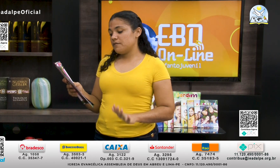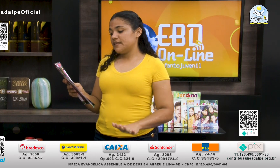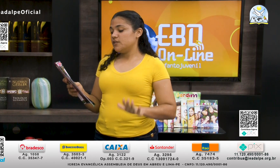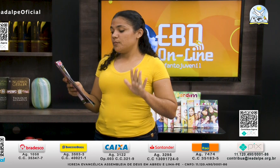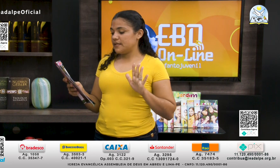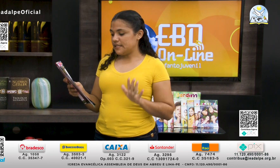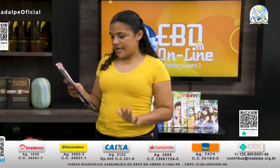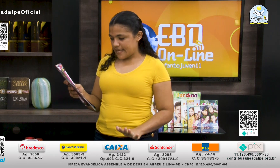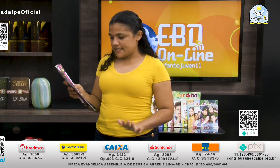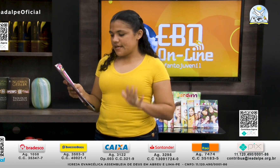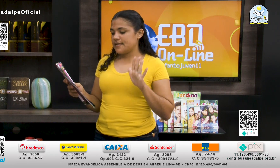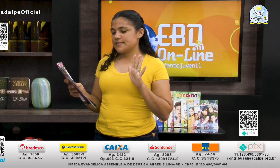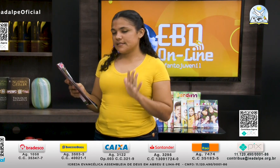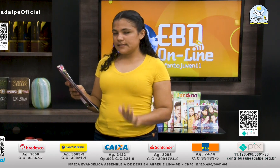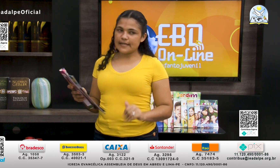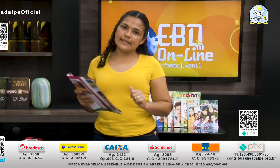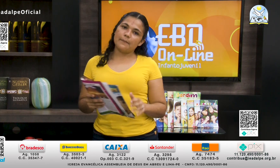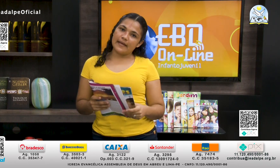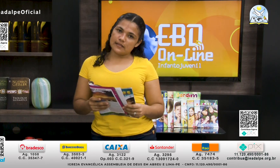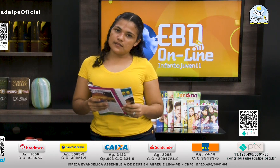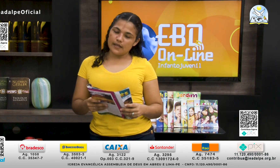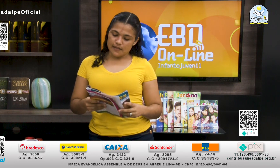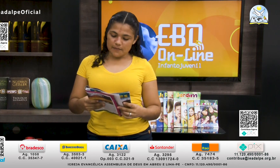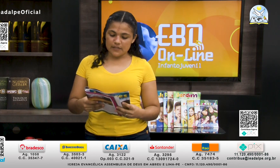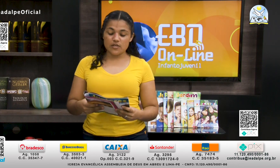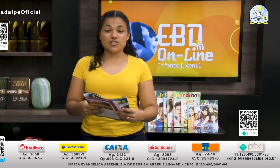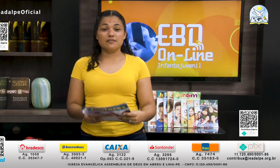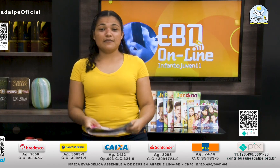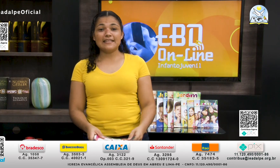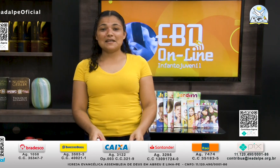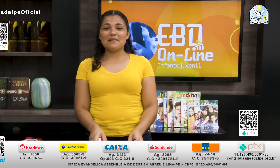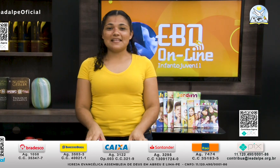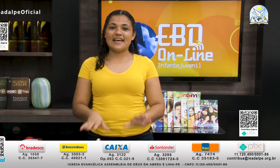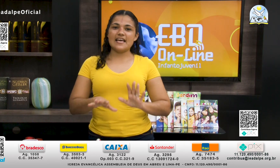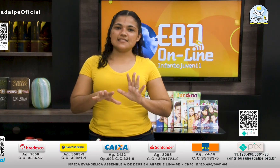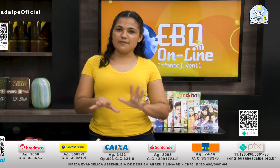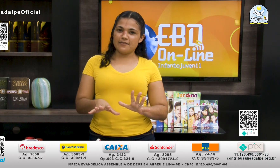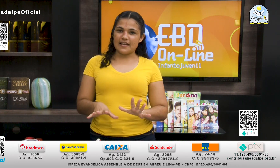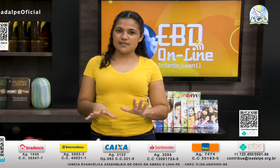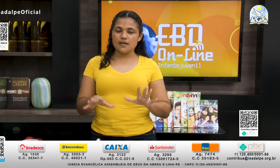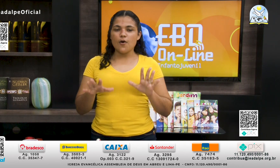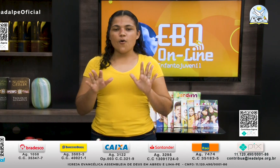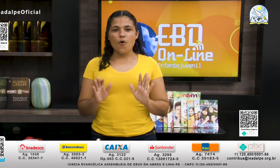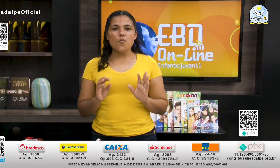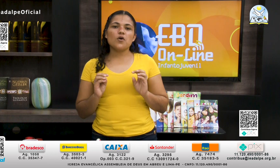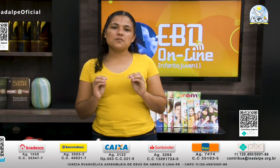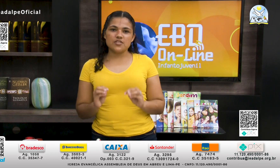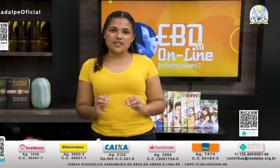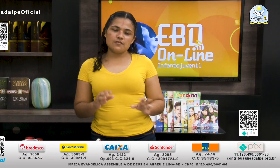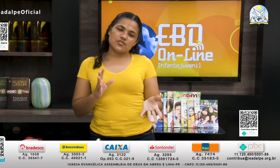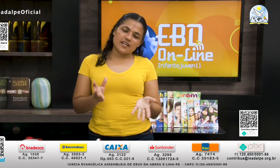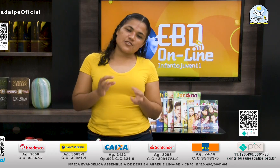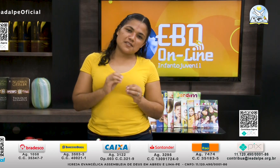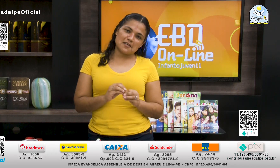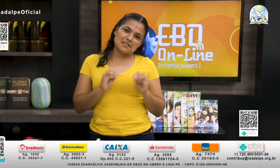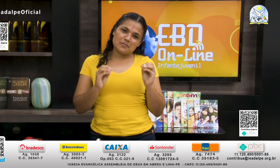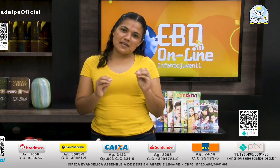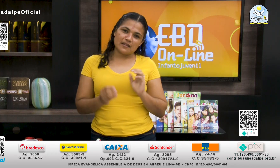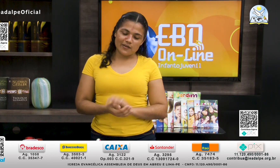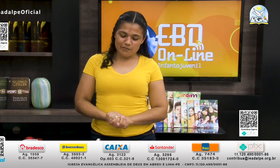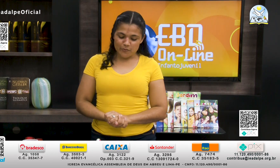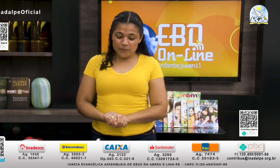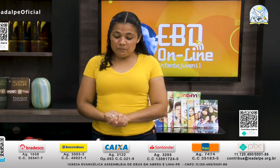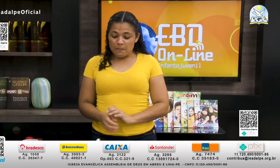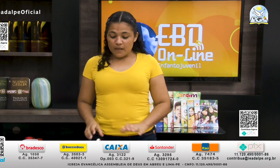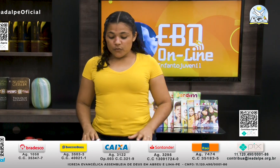tenhamos uma vida de obediência e santidade perante Ele. Então a gente vai trabalhar essa frase como objetivo, já que a gente teve esse